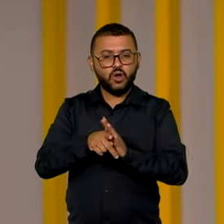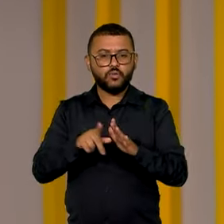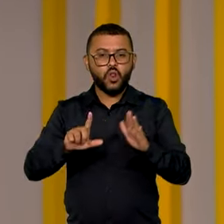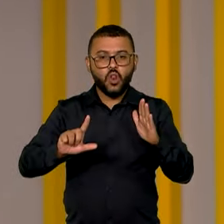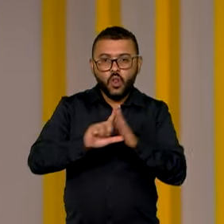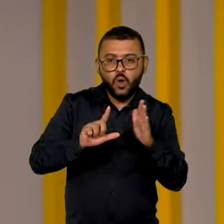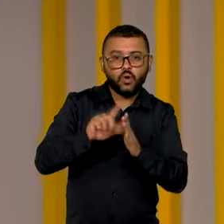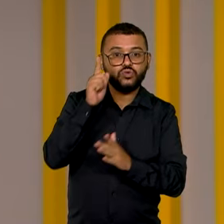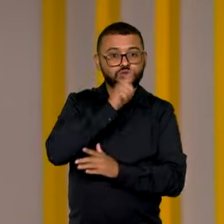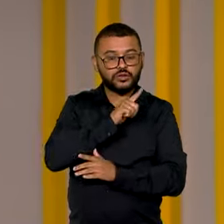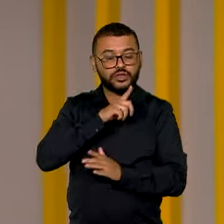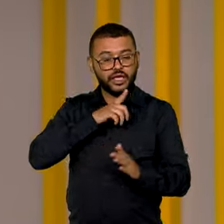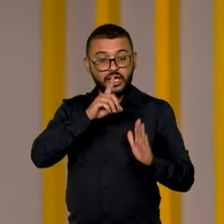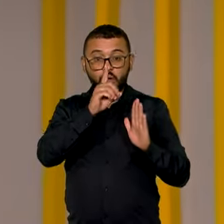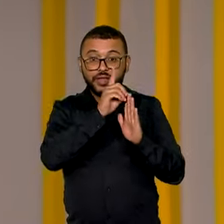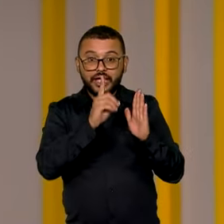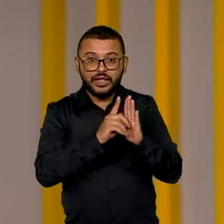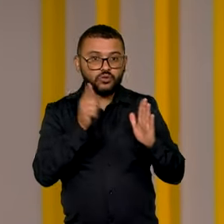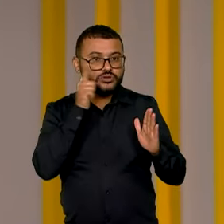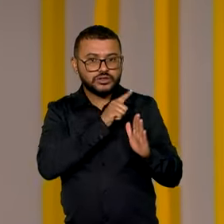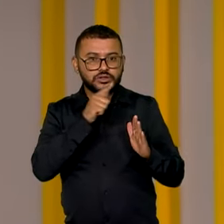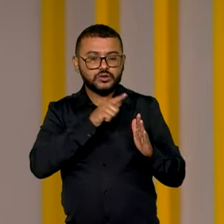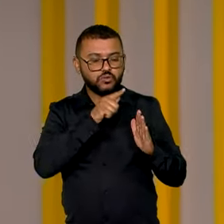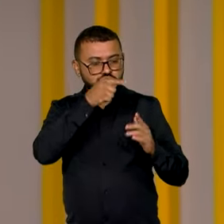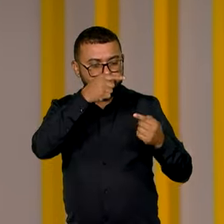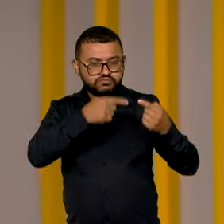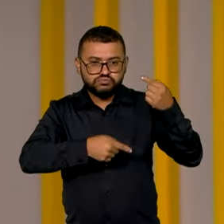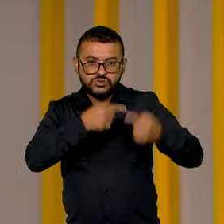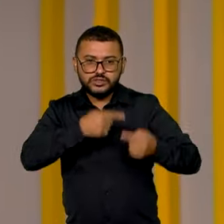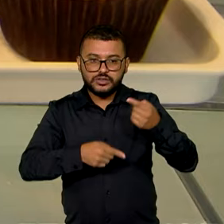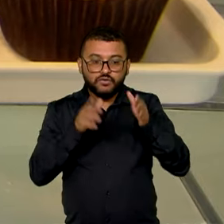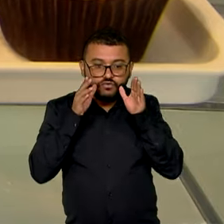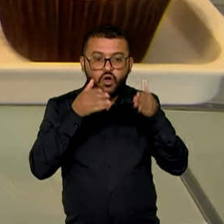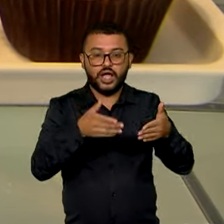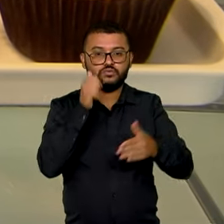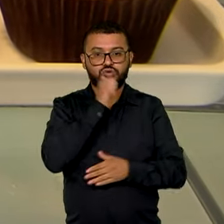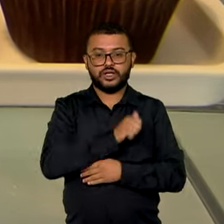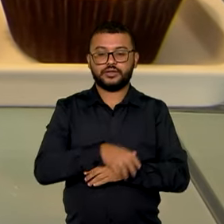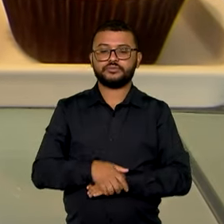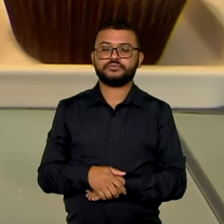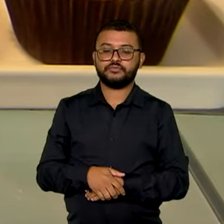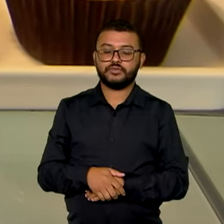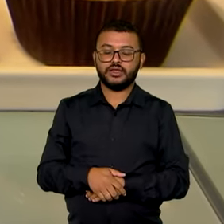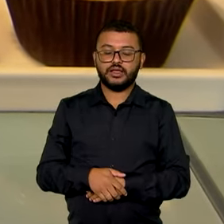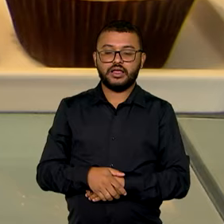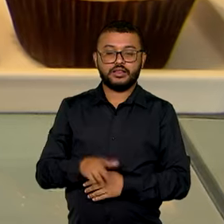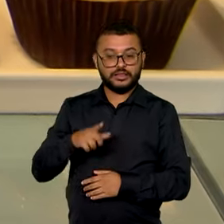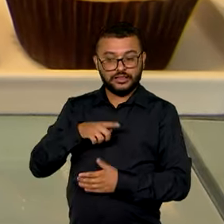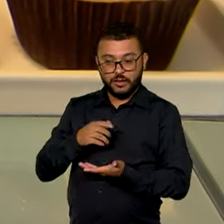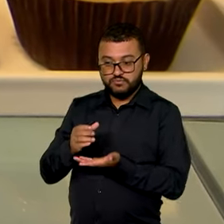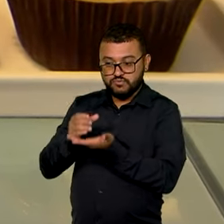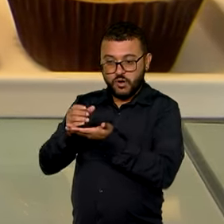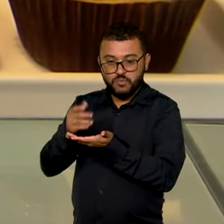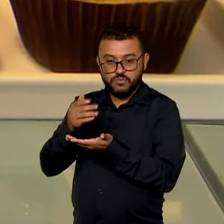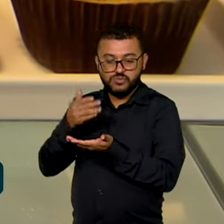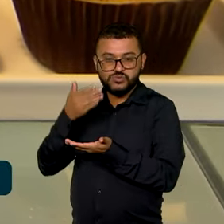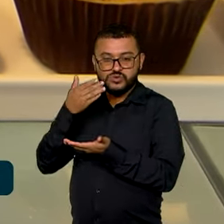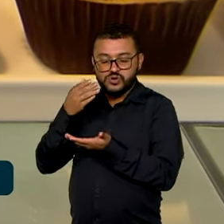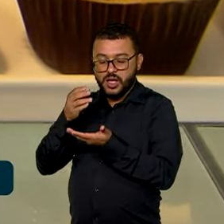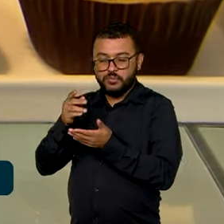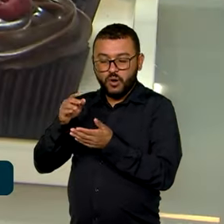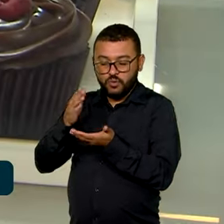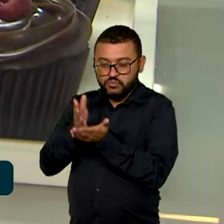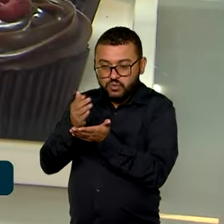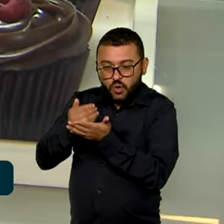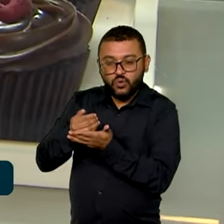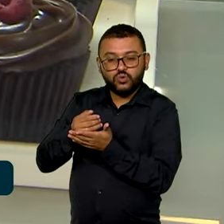negócio. Um decreto prevê políticas específicas para elas. O de creme brulé é o carro-chefe da